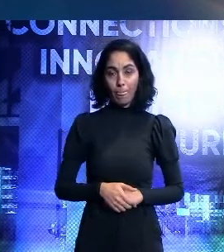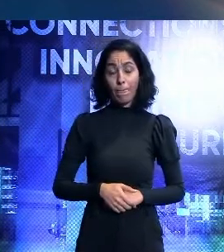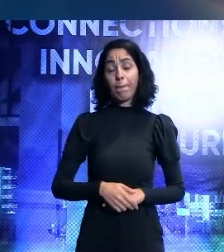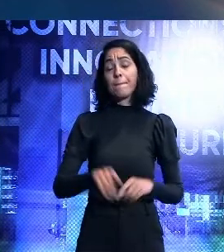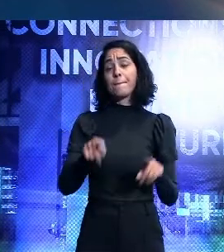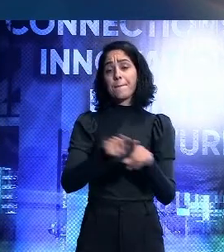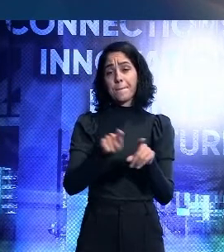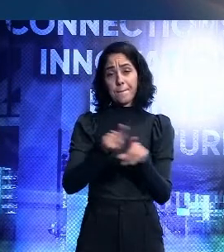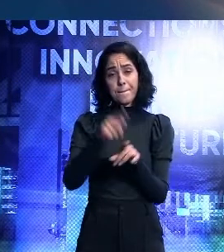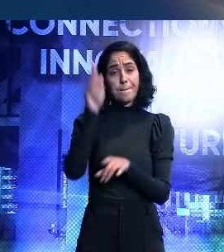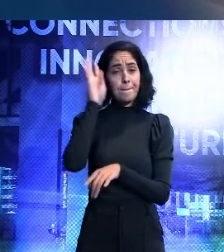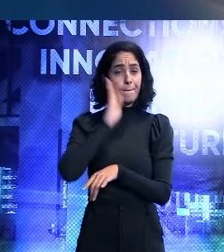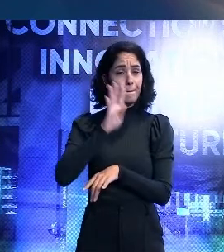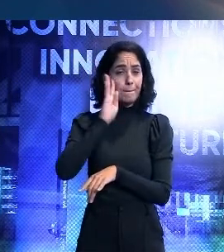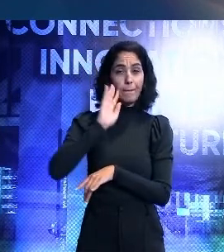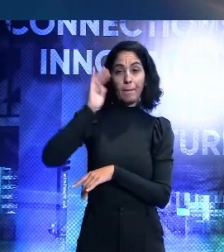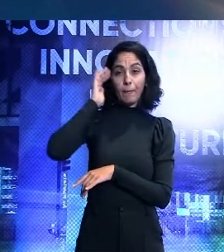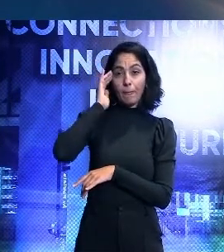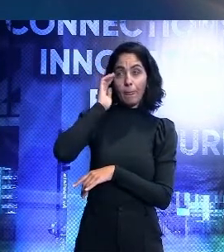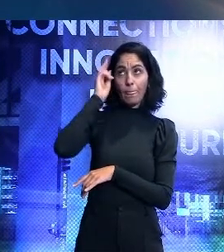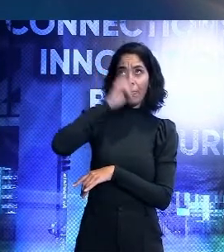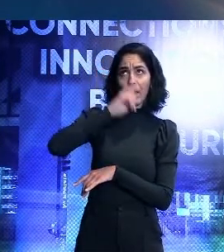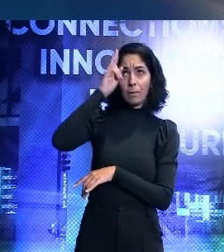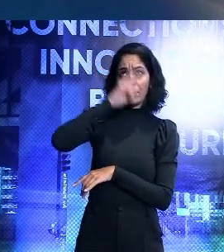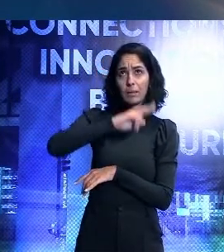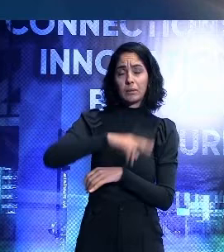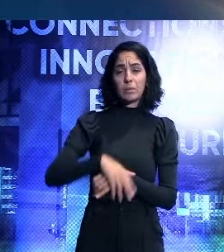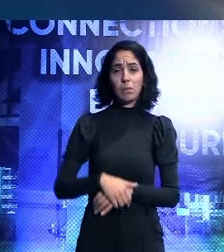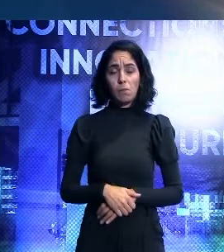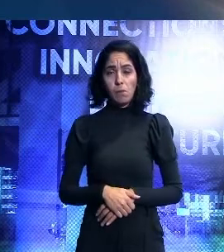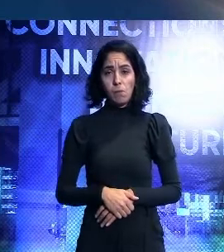pessoal, eu acho que tem um mouse aqui que está meio ferrando.